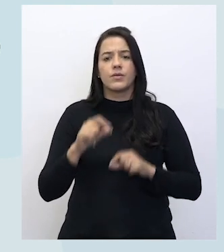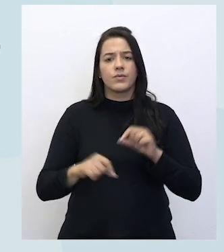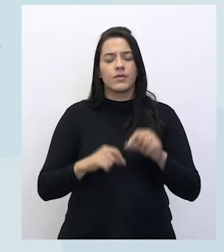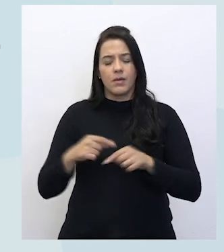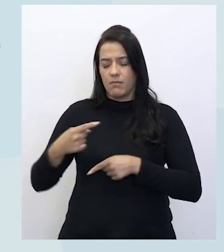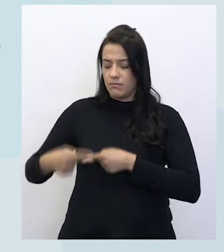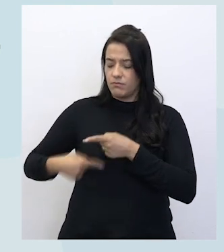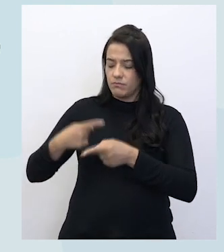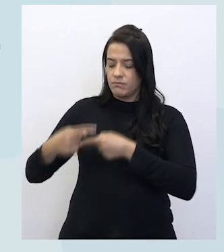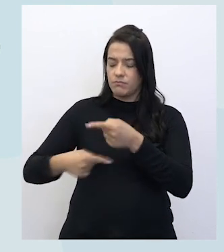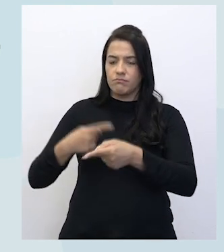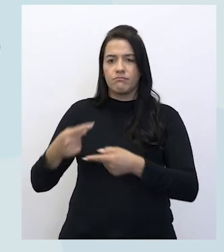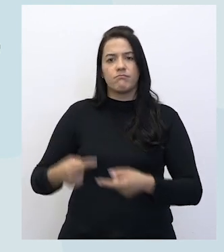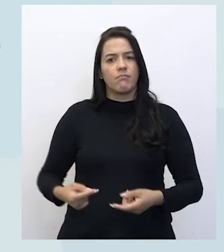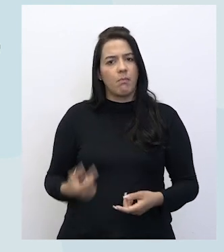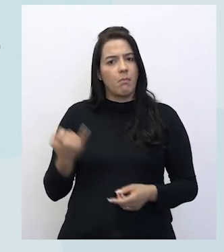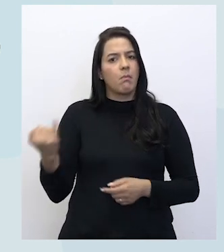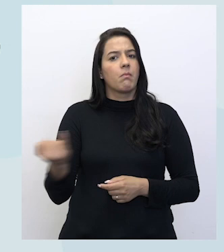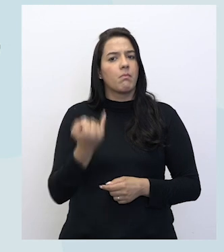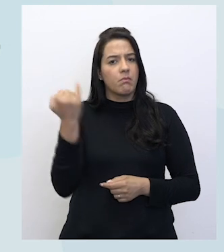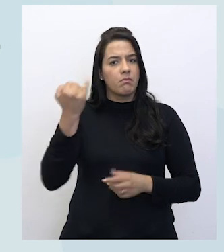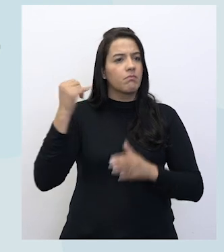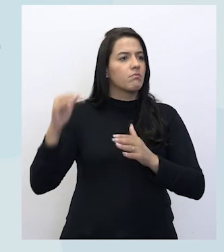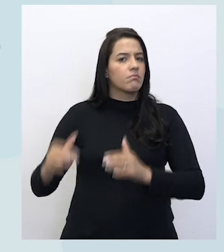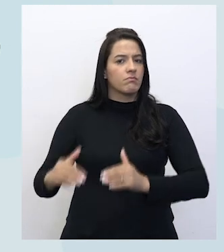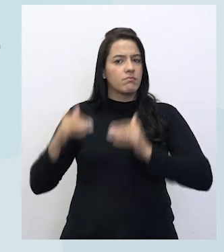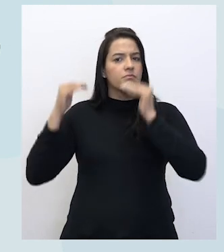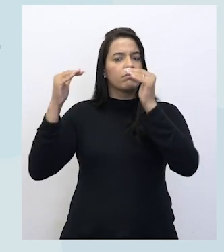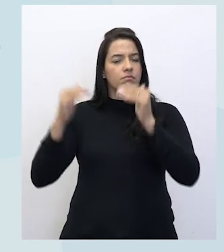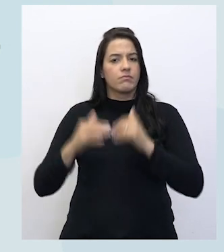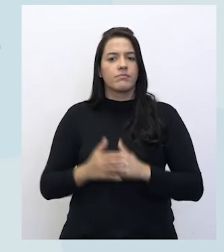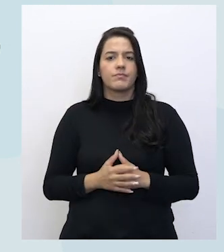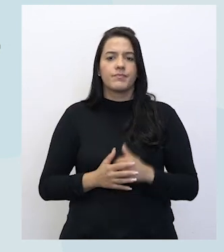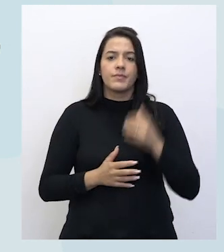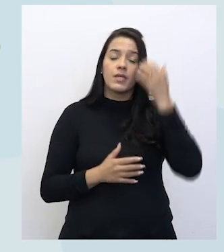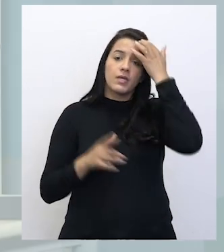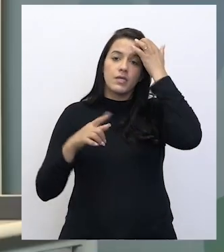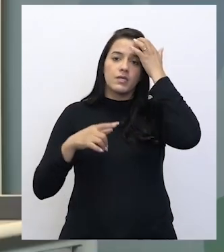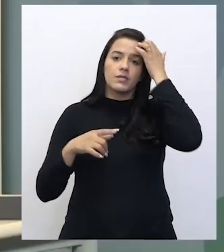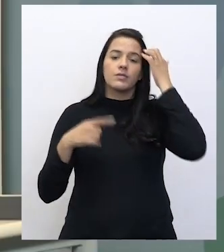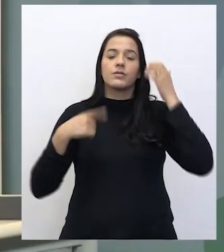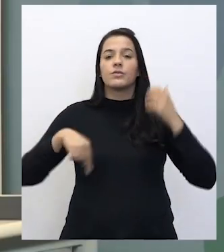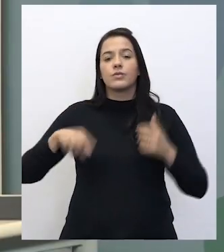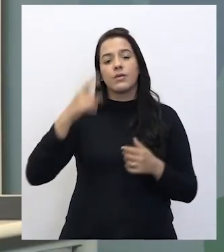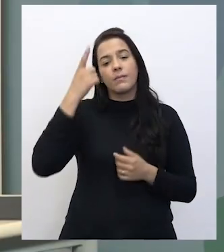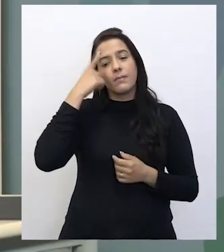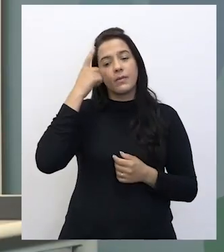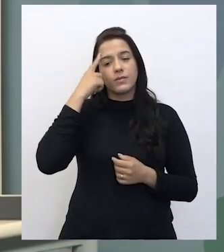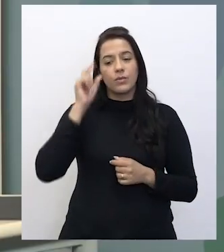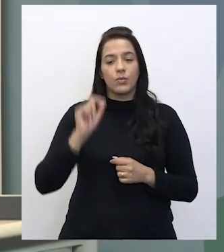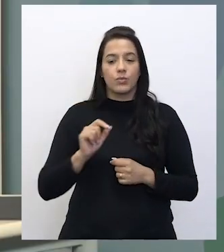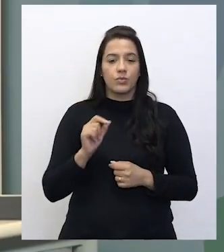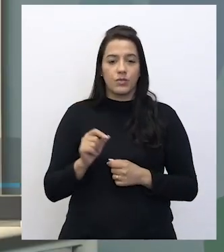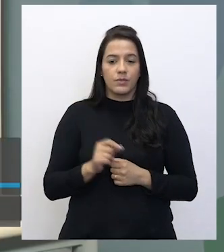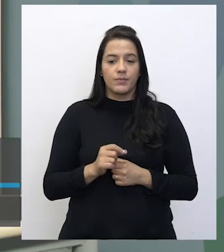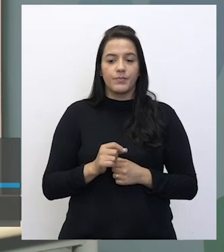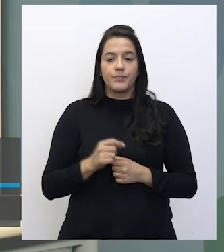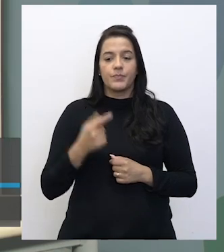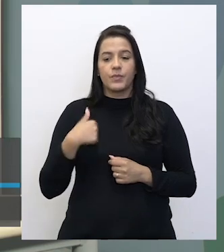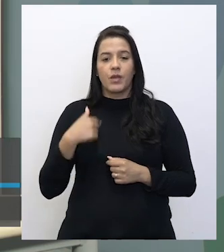de uma magnitude considerável. Se a gente pensar, por exemplo, na filosofia, pelo menos de um ponto de